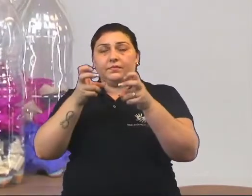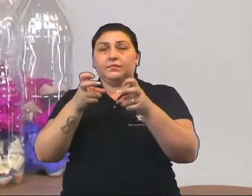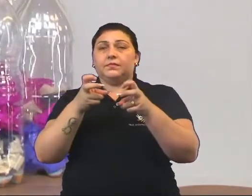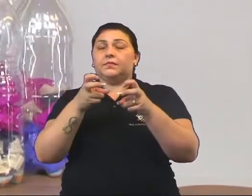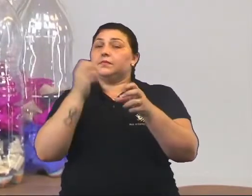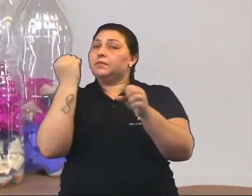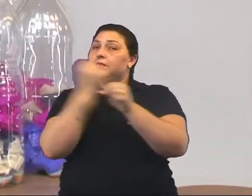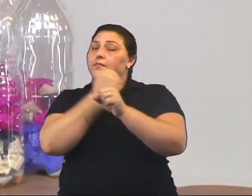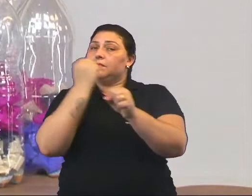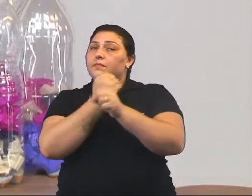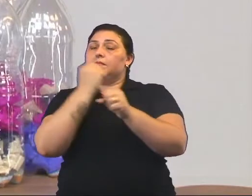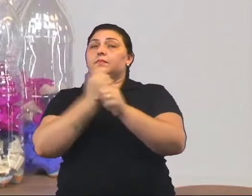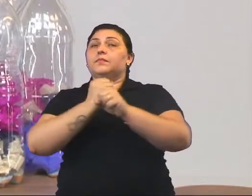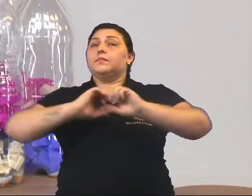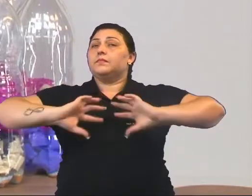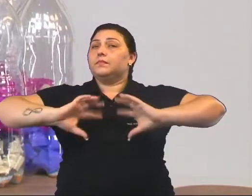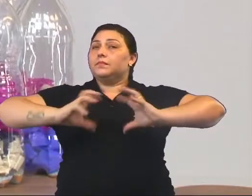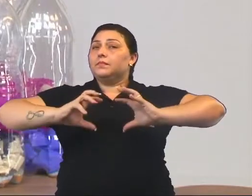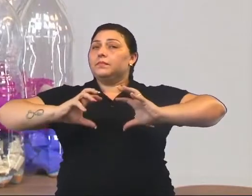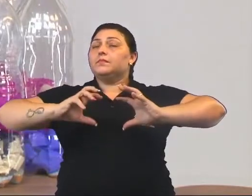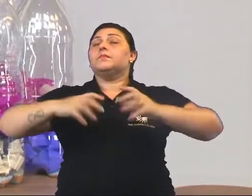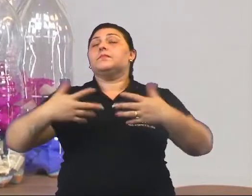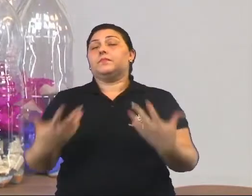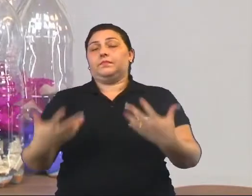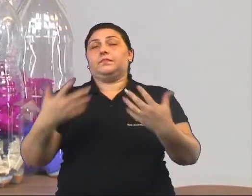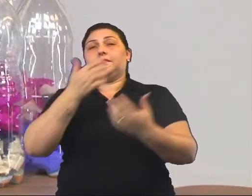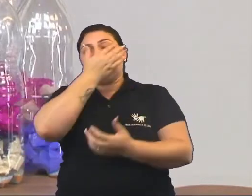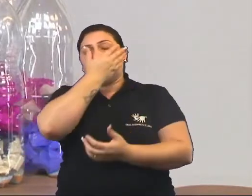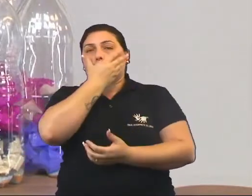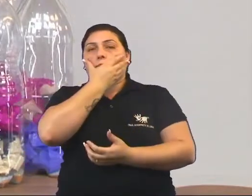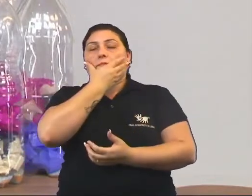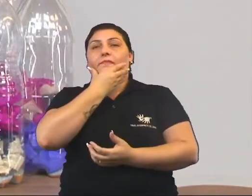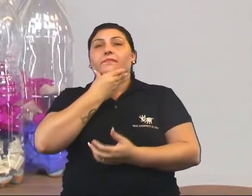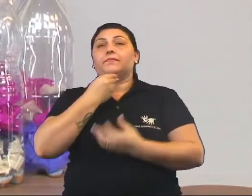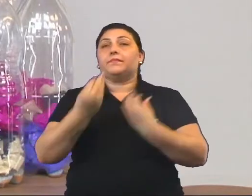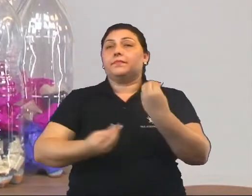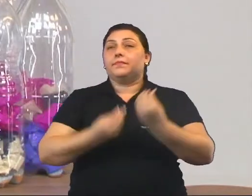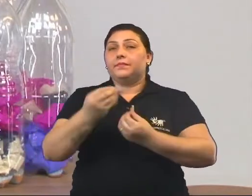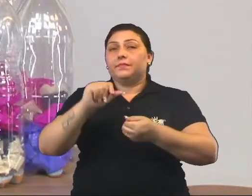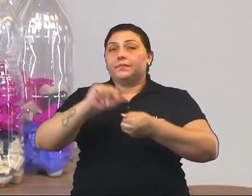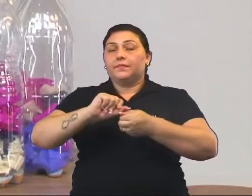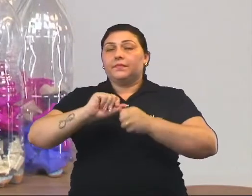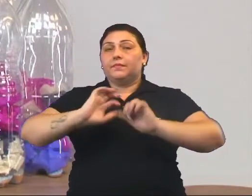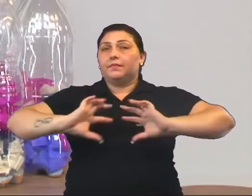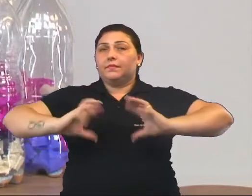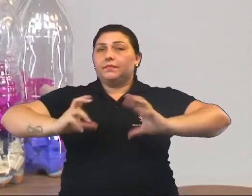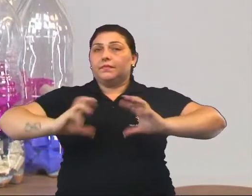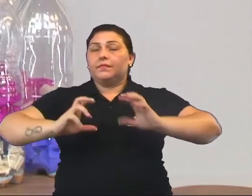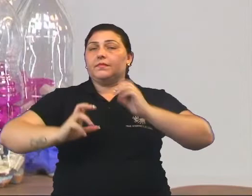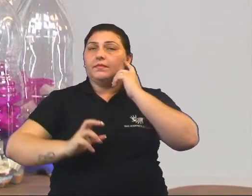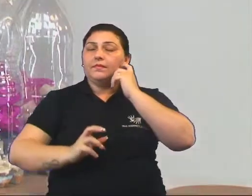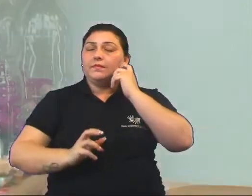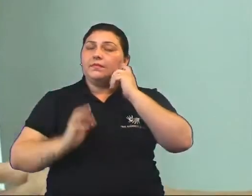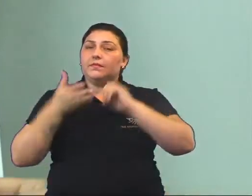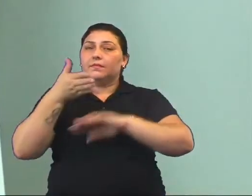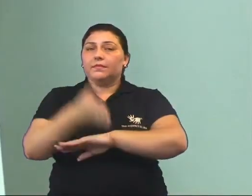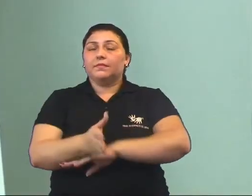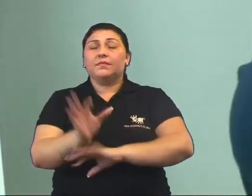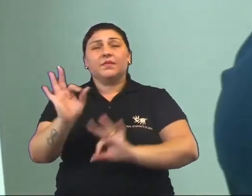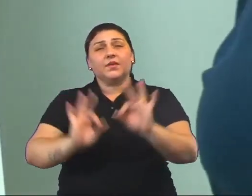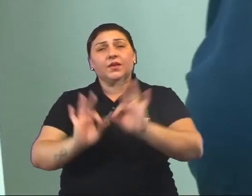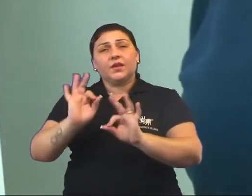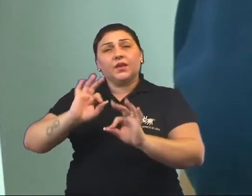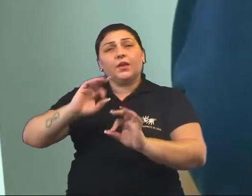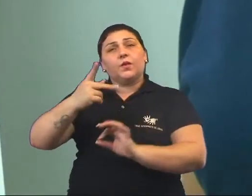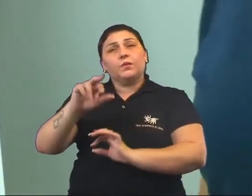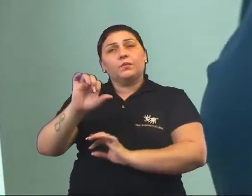não construí a bola, eu pulei, não foi? Eu pulei aqui o modo de fazer e fui direto para como fazer